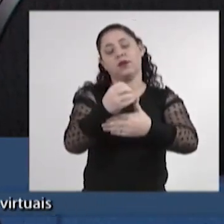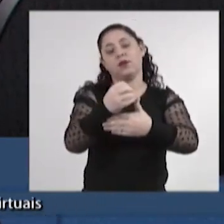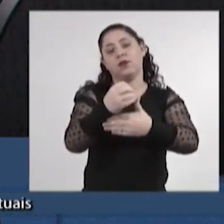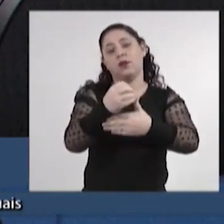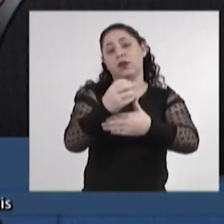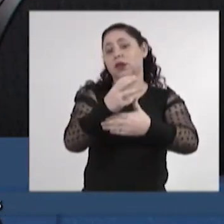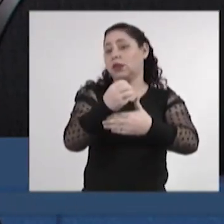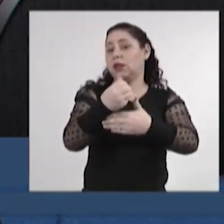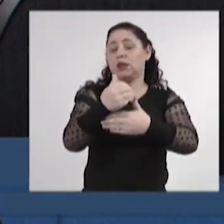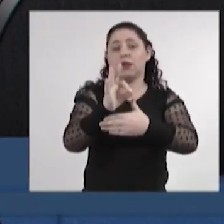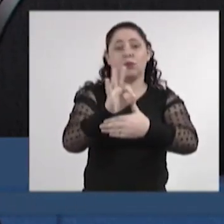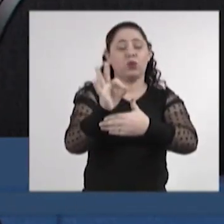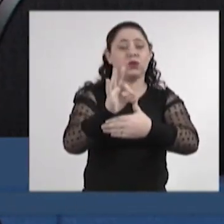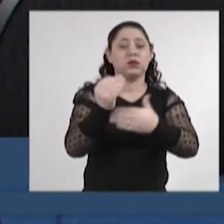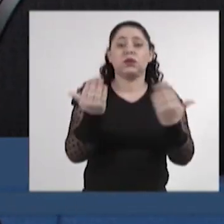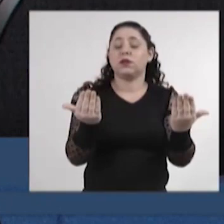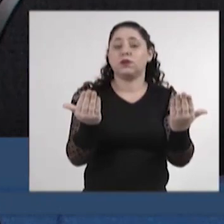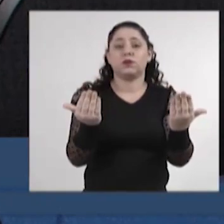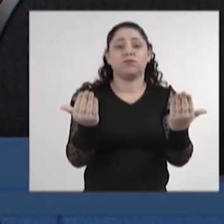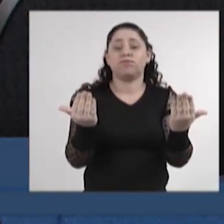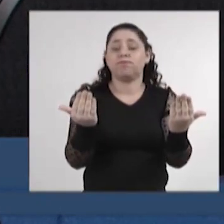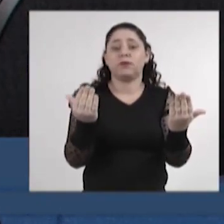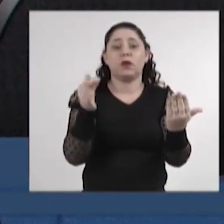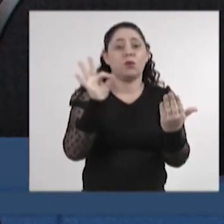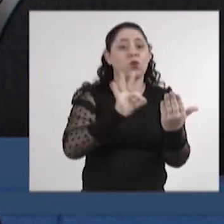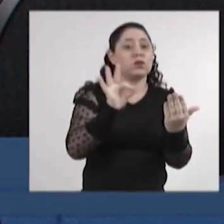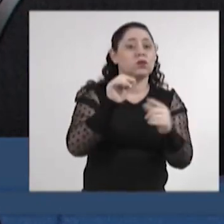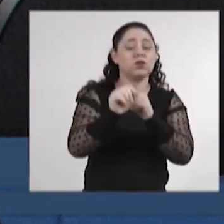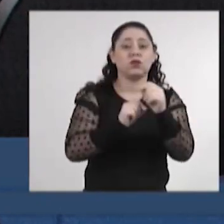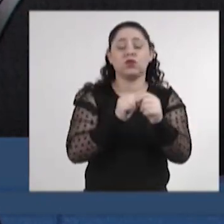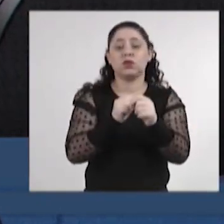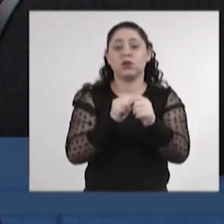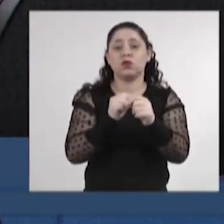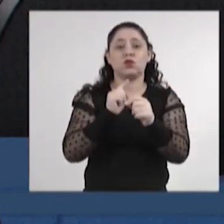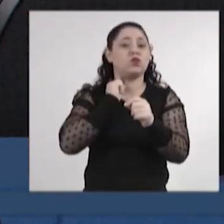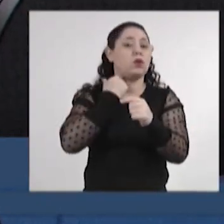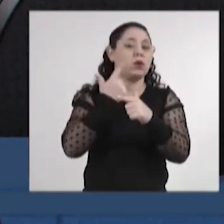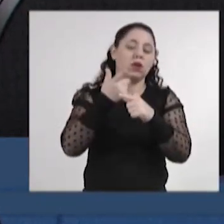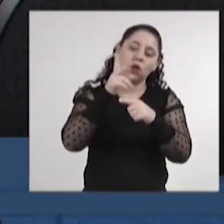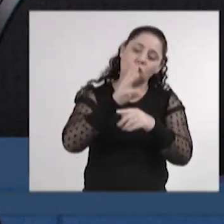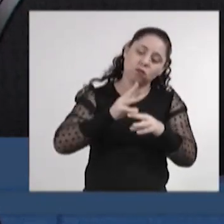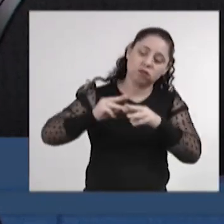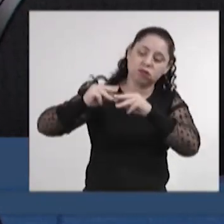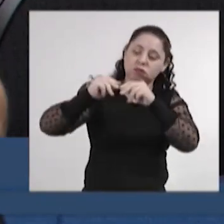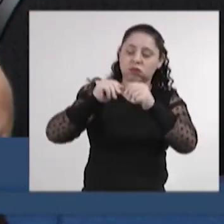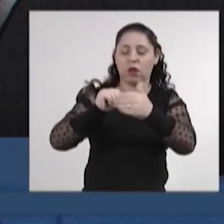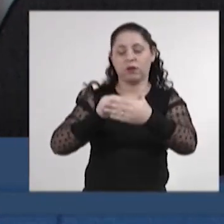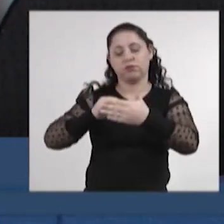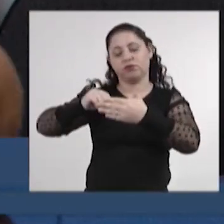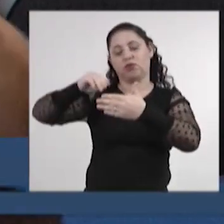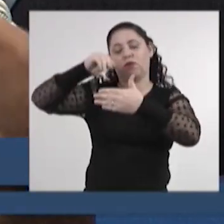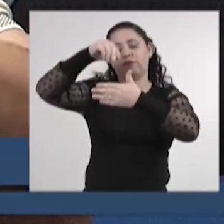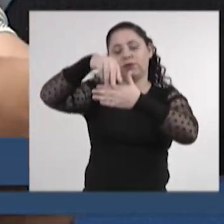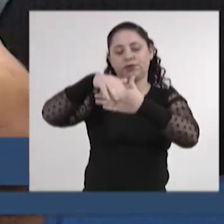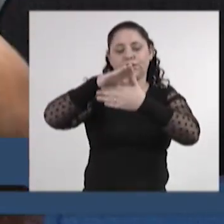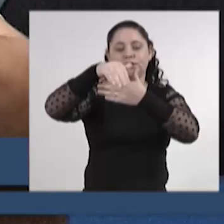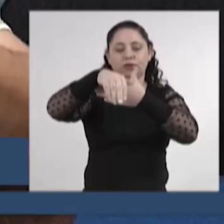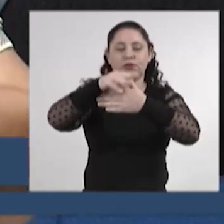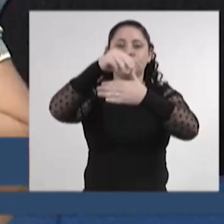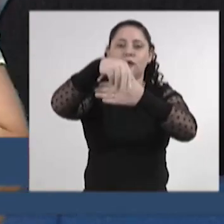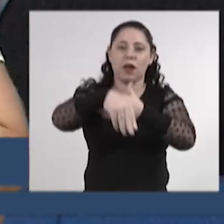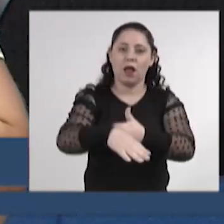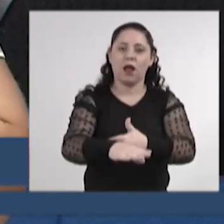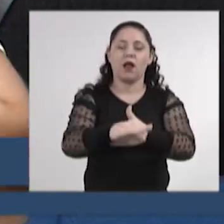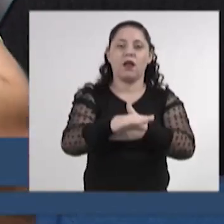23, 25, 30 milhões por cento de aporte, porque tem o uso do solo também envolvido nisso. Então, na nossa